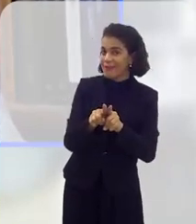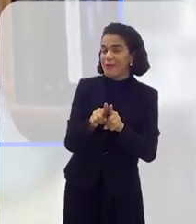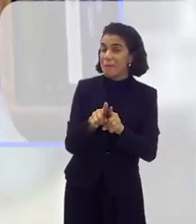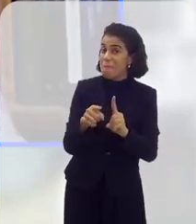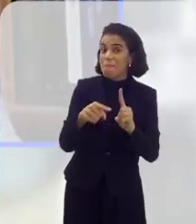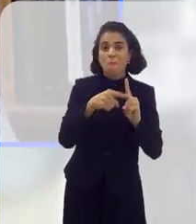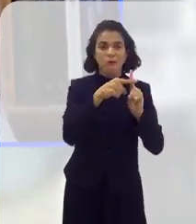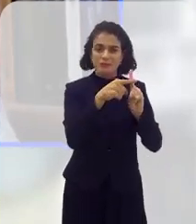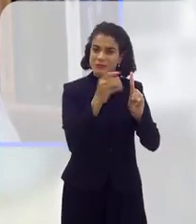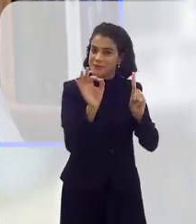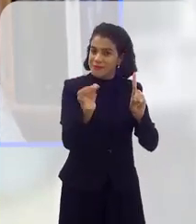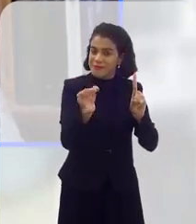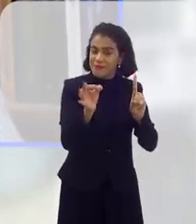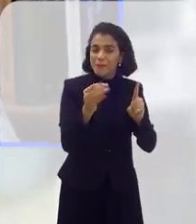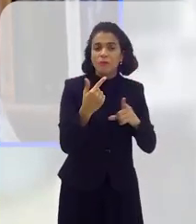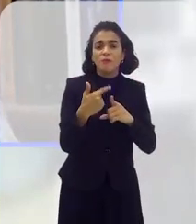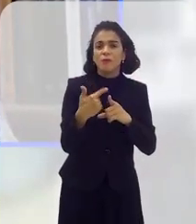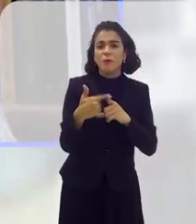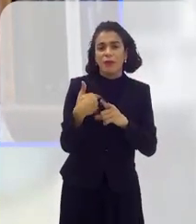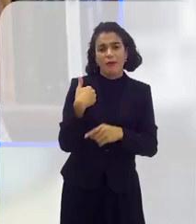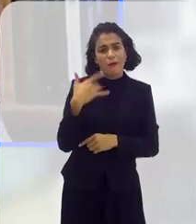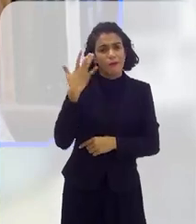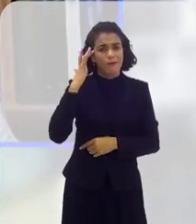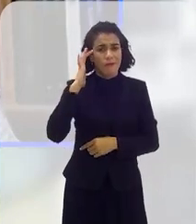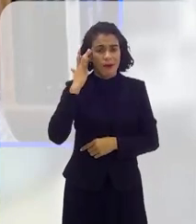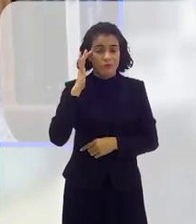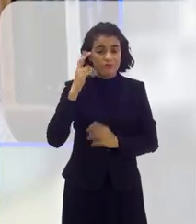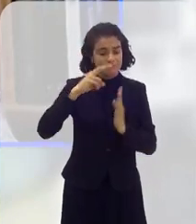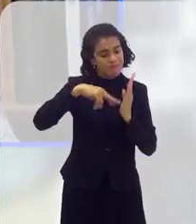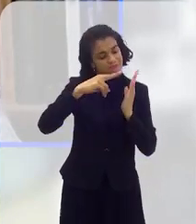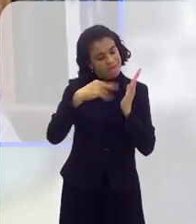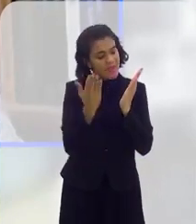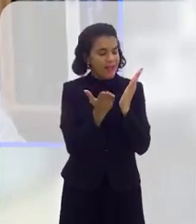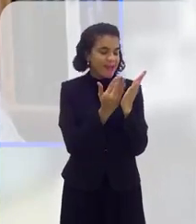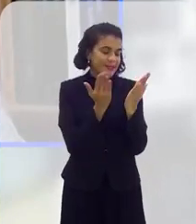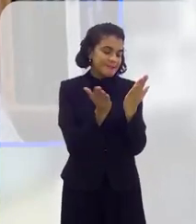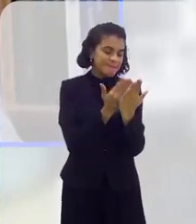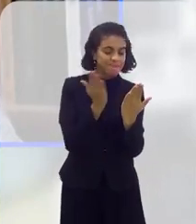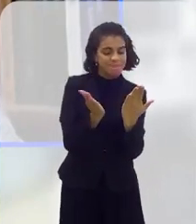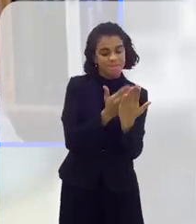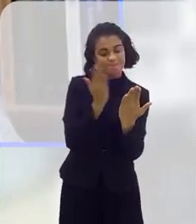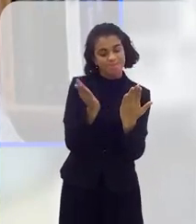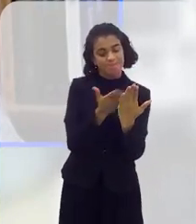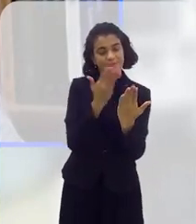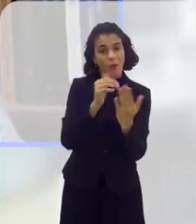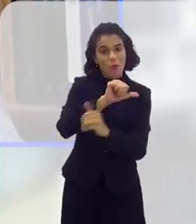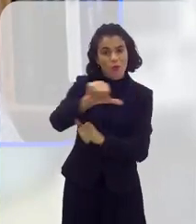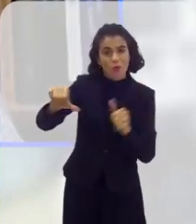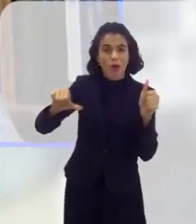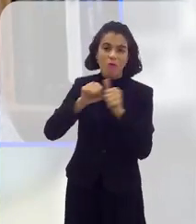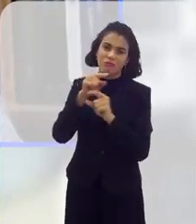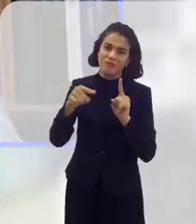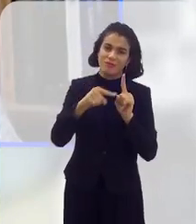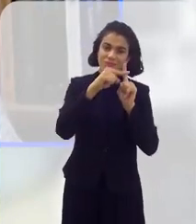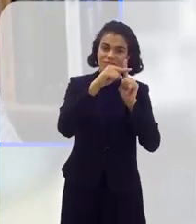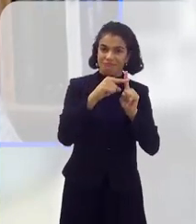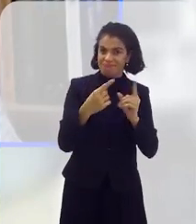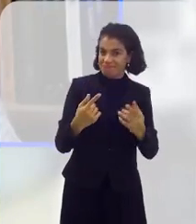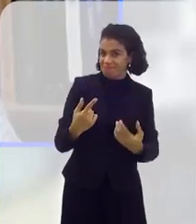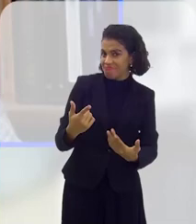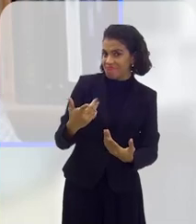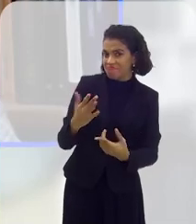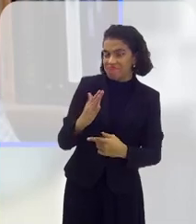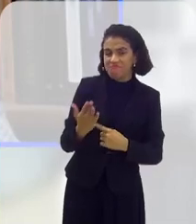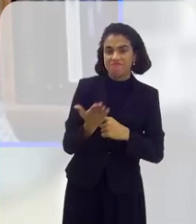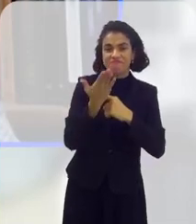alguma mudança positiva. E porque eu considero a leitura como uma mudança positiva, né? O meu livro,